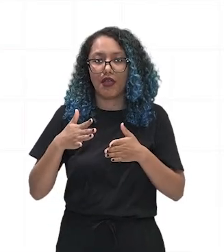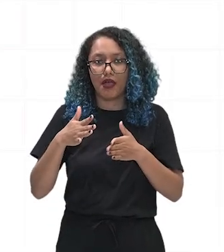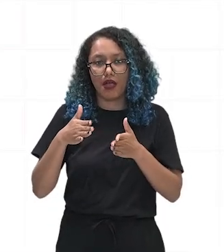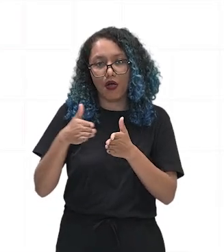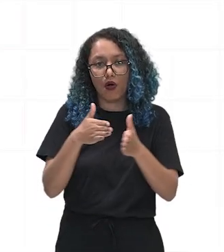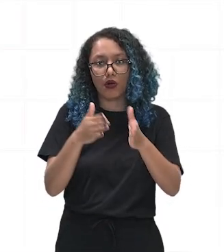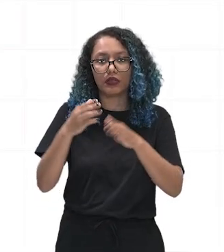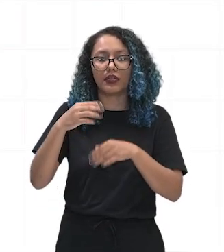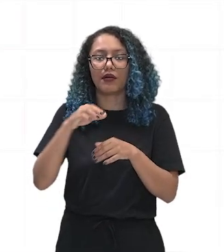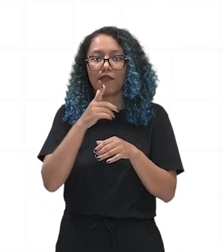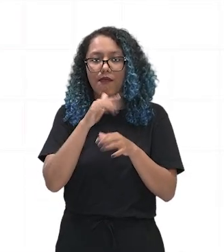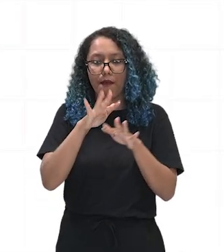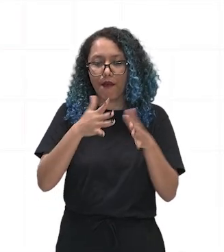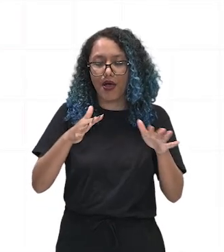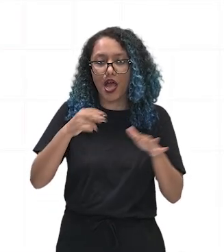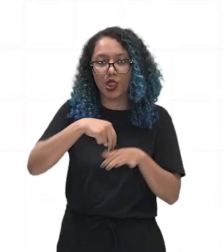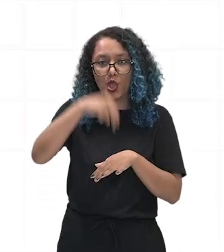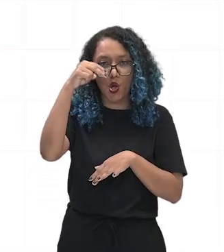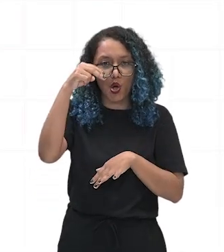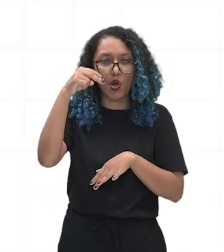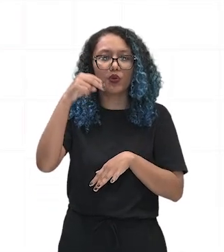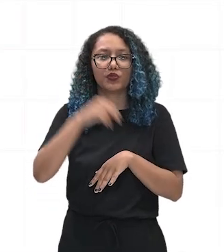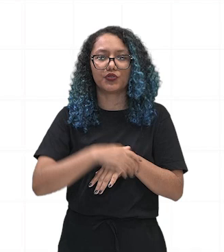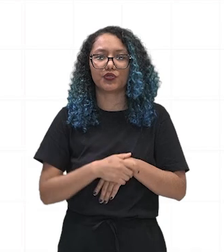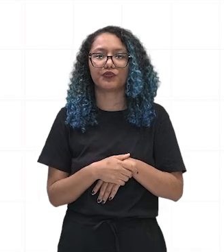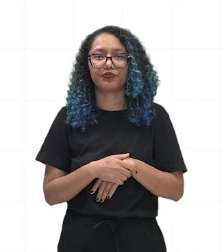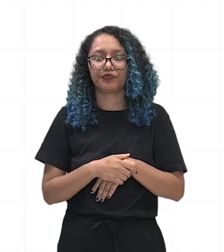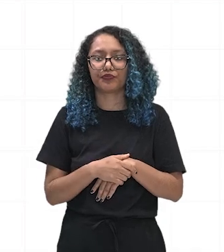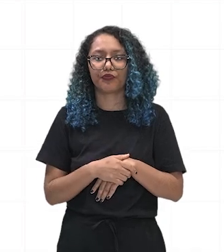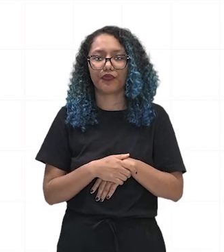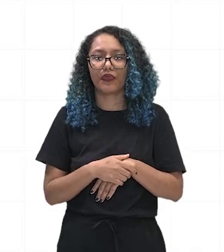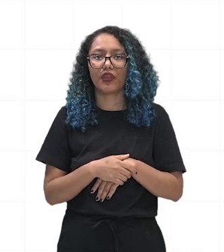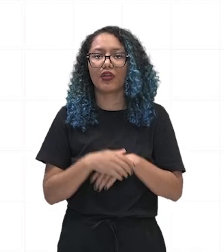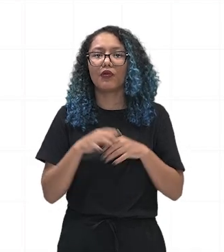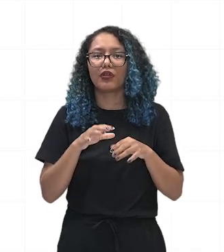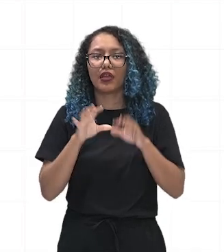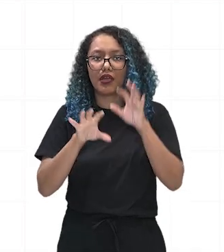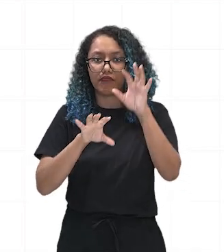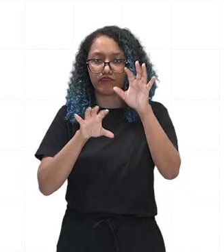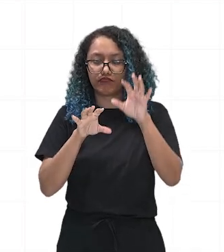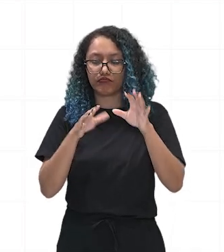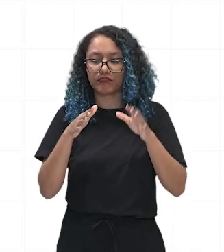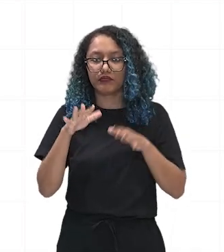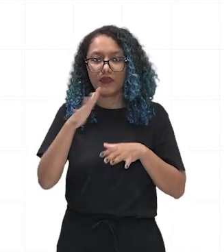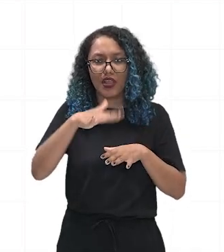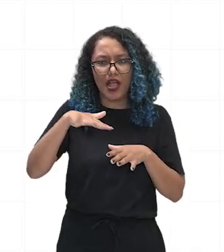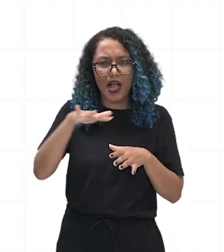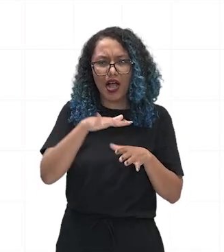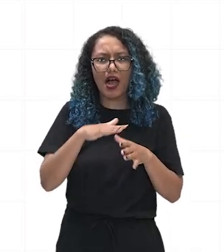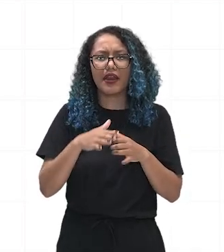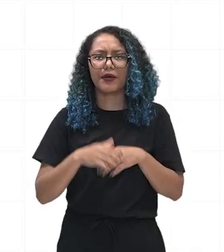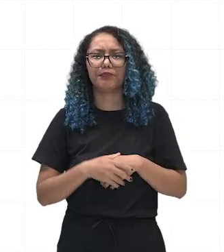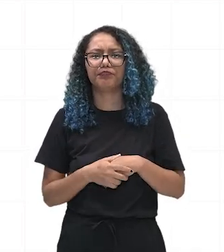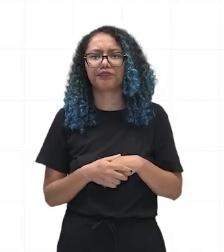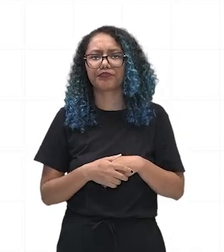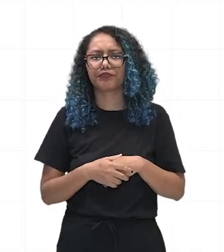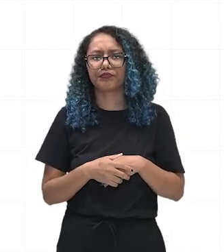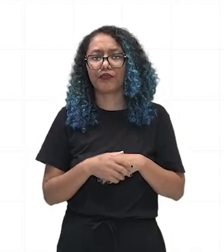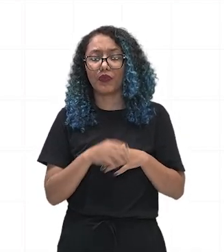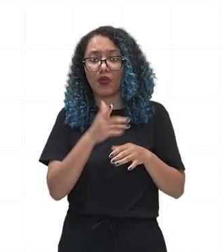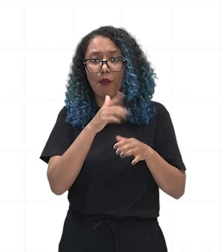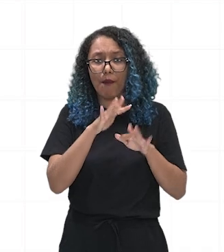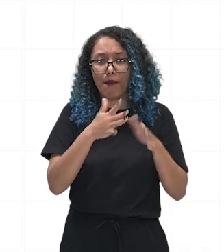por comerciantes do norte da Europa. Ela conectava os portos do Mar do Norte a lugares